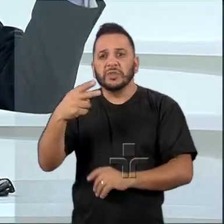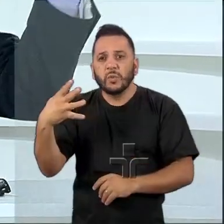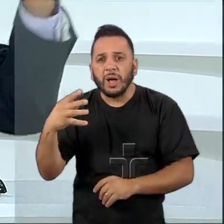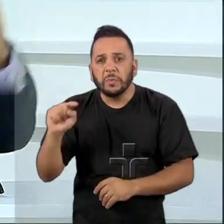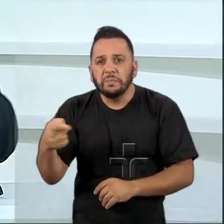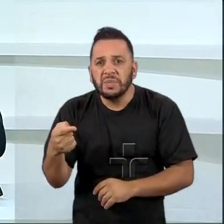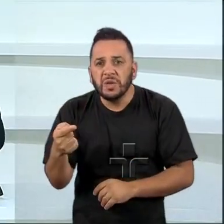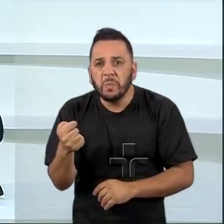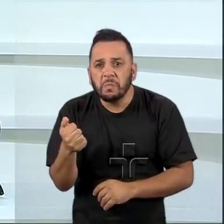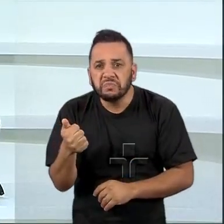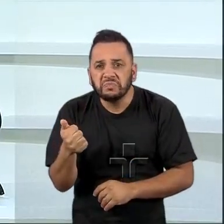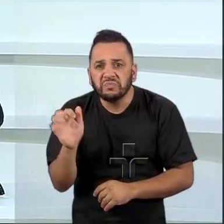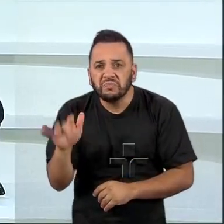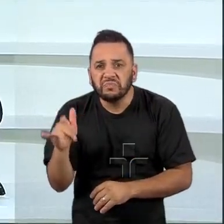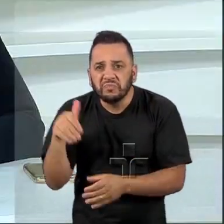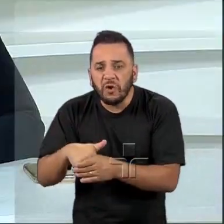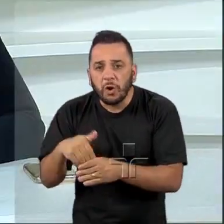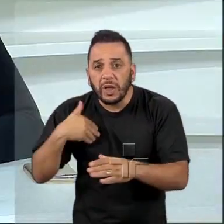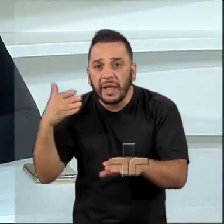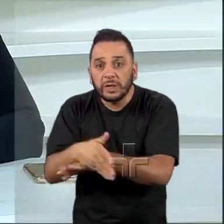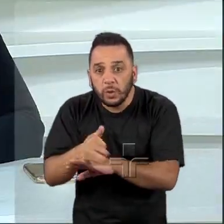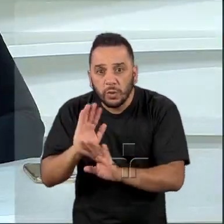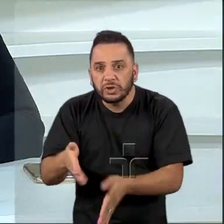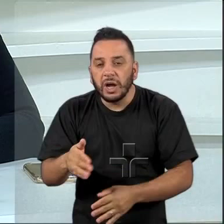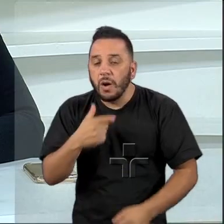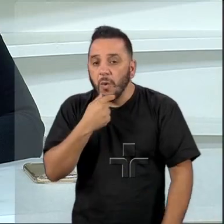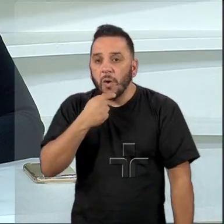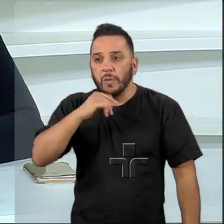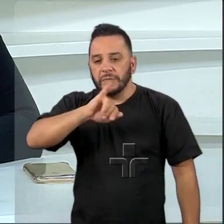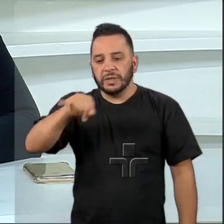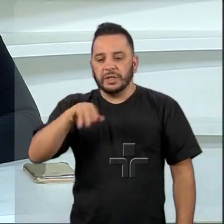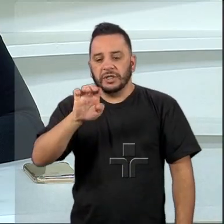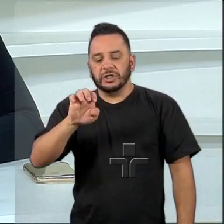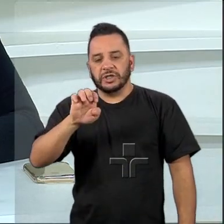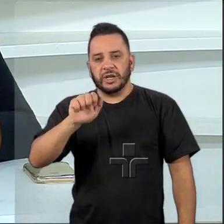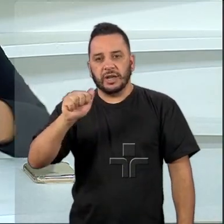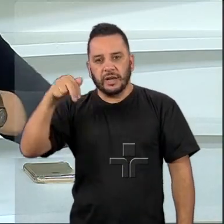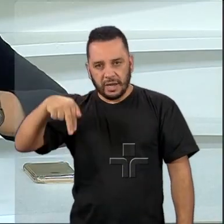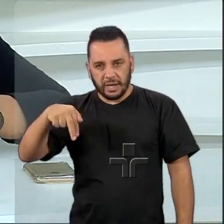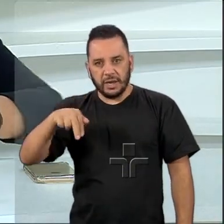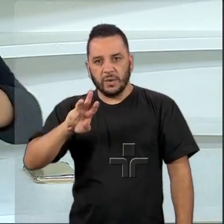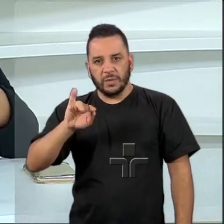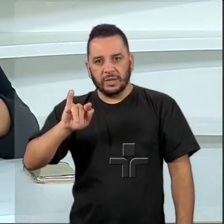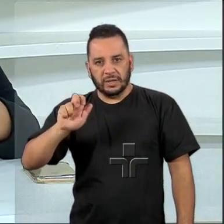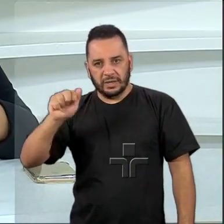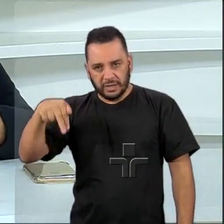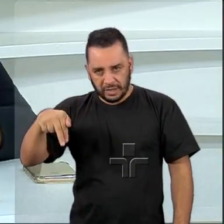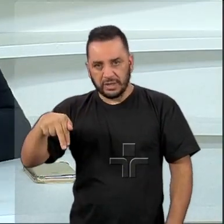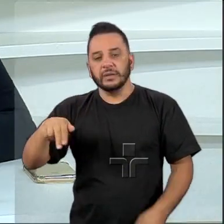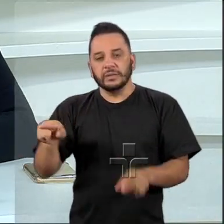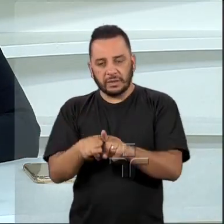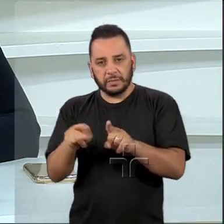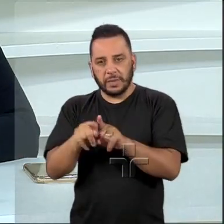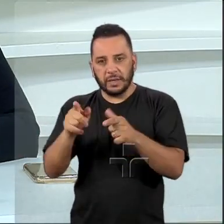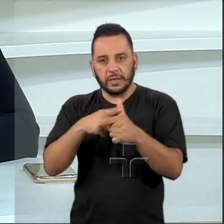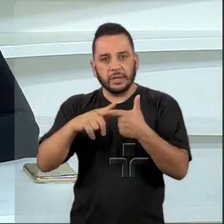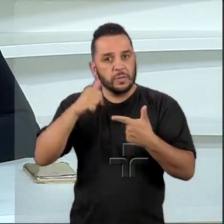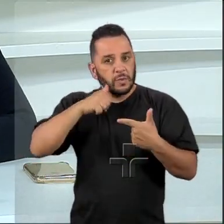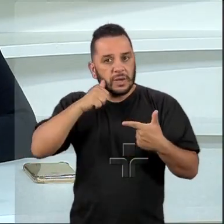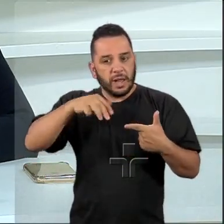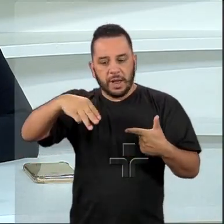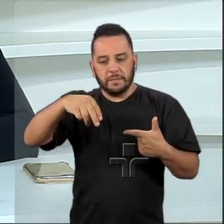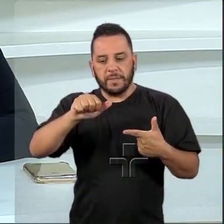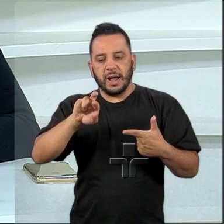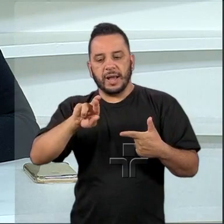mil pela quociente. Então, aqueles embates do Jean Willis e da Maria do Rosário, ele já surfou em rede social